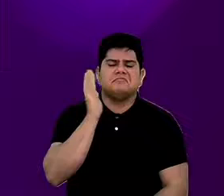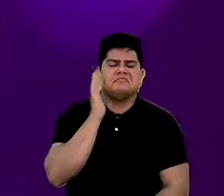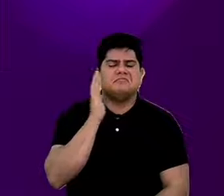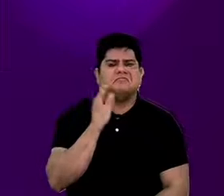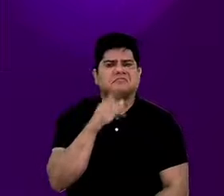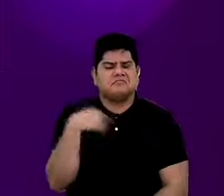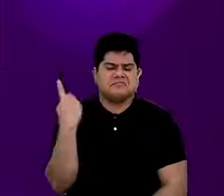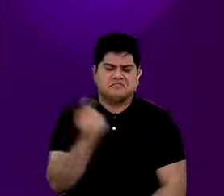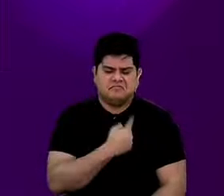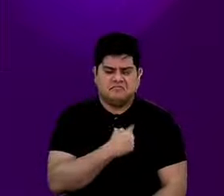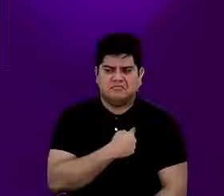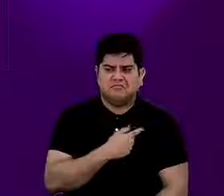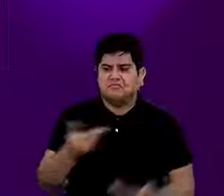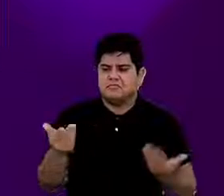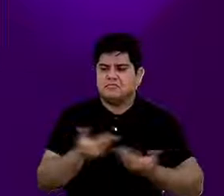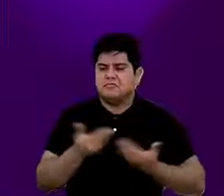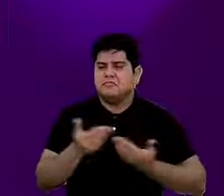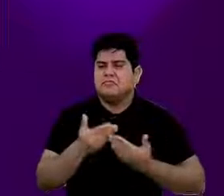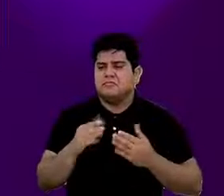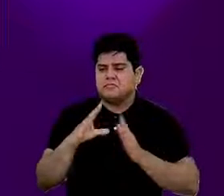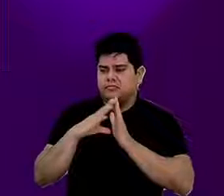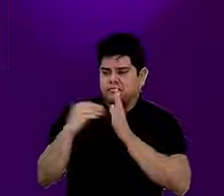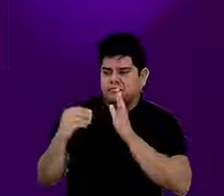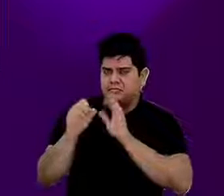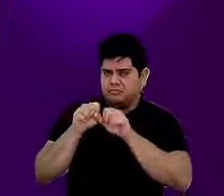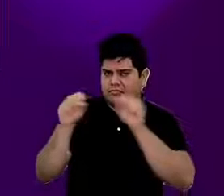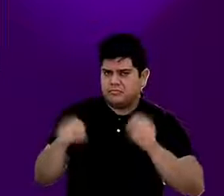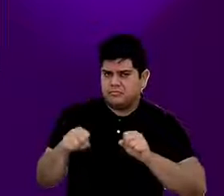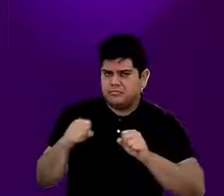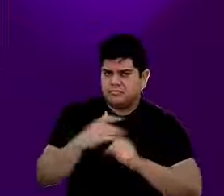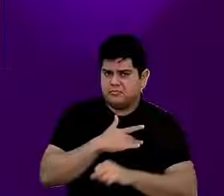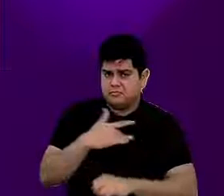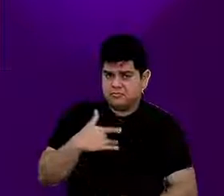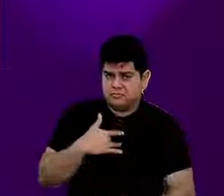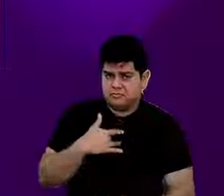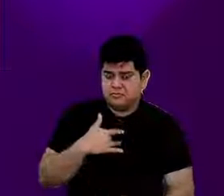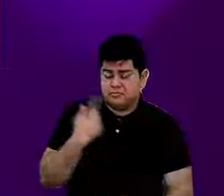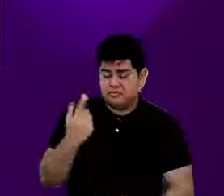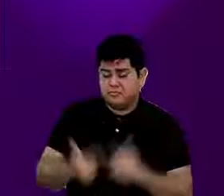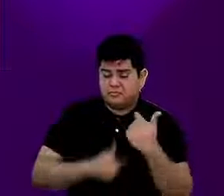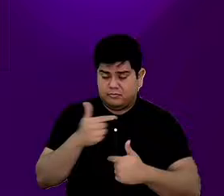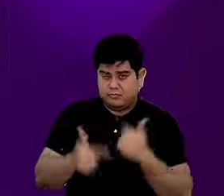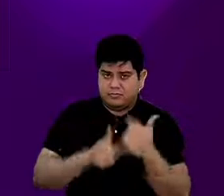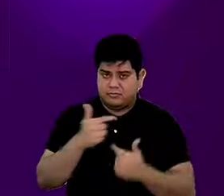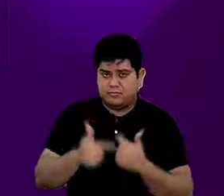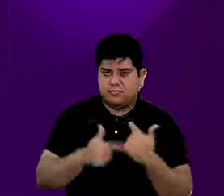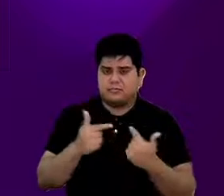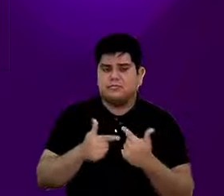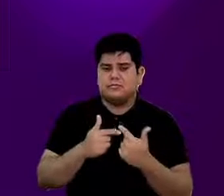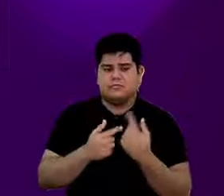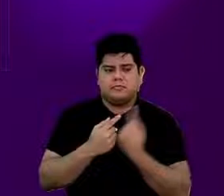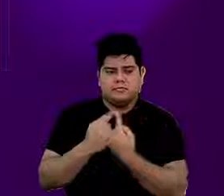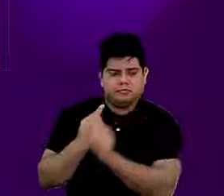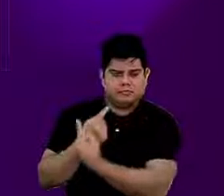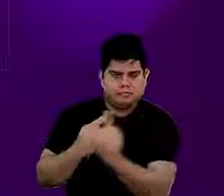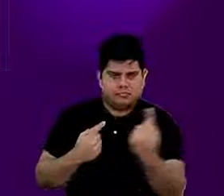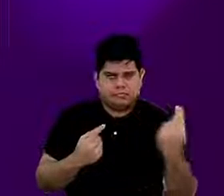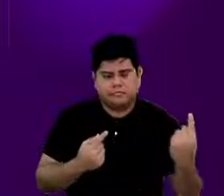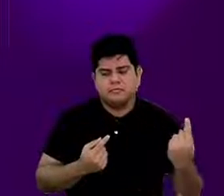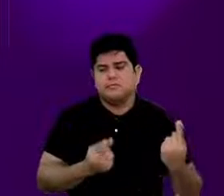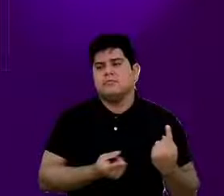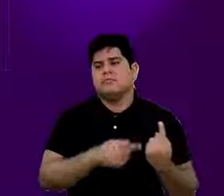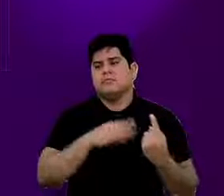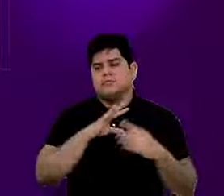que nós, o atual modelo de sistema de saúde, em que nós trabalhamos de maneira individual,